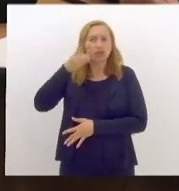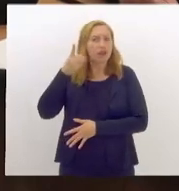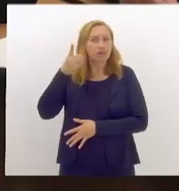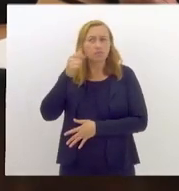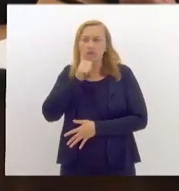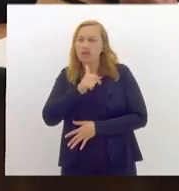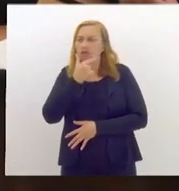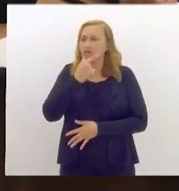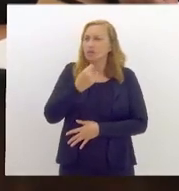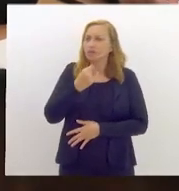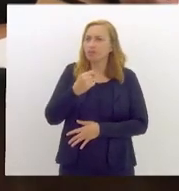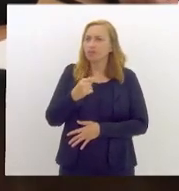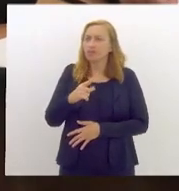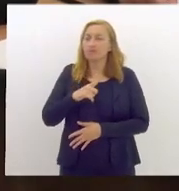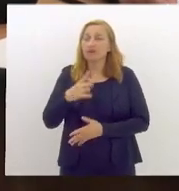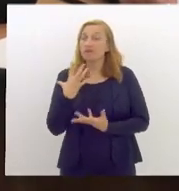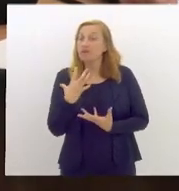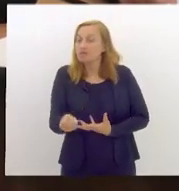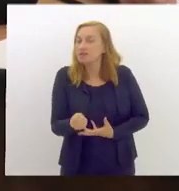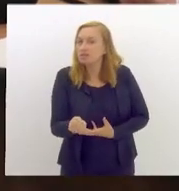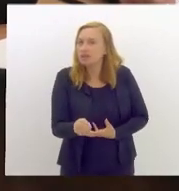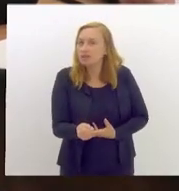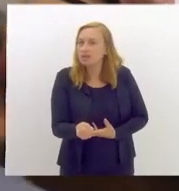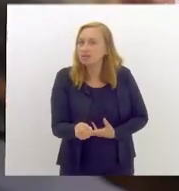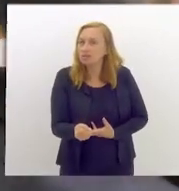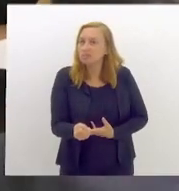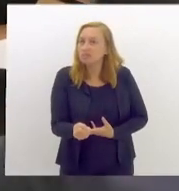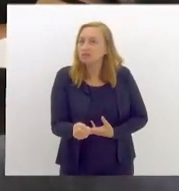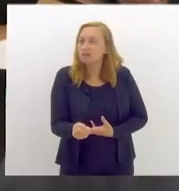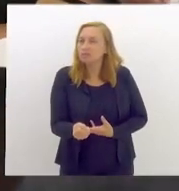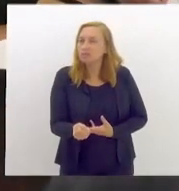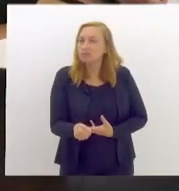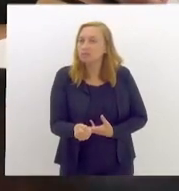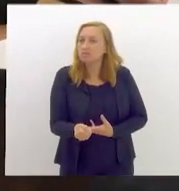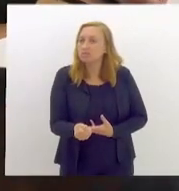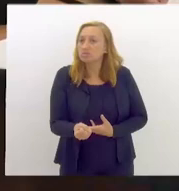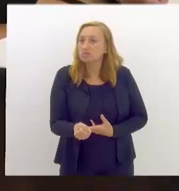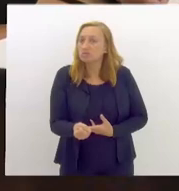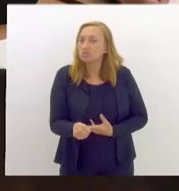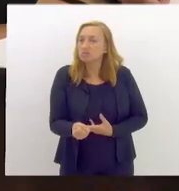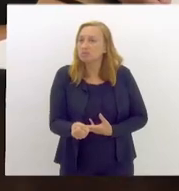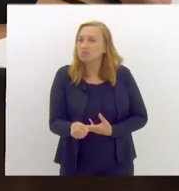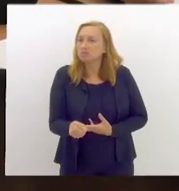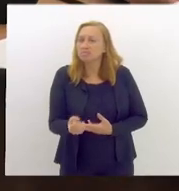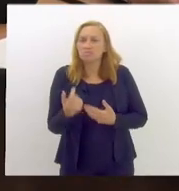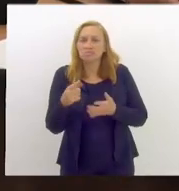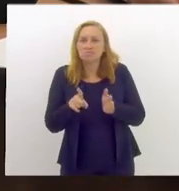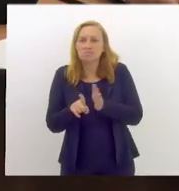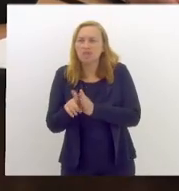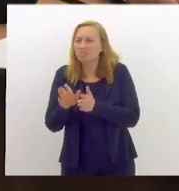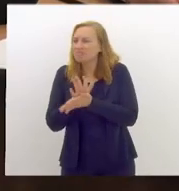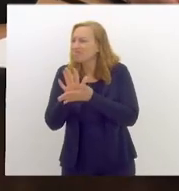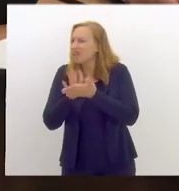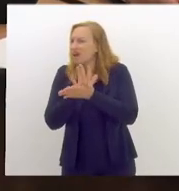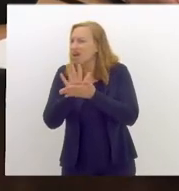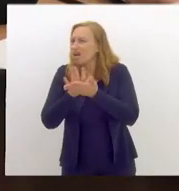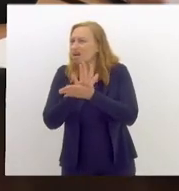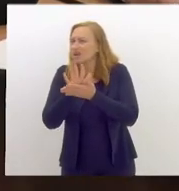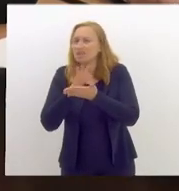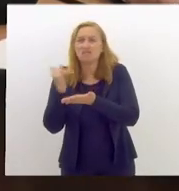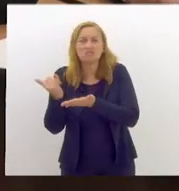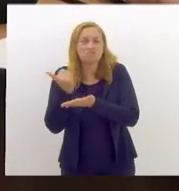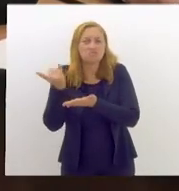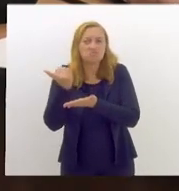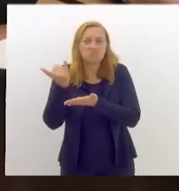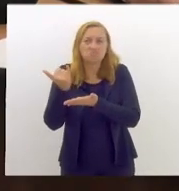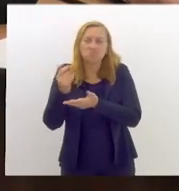deputadas tivessem que aceitar sem fazer o mínimo de crítica necessário e importante